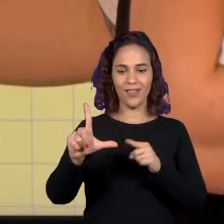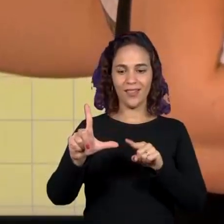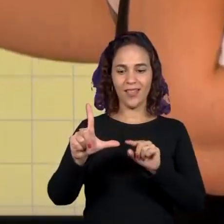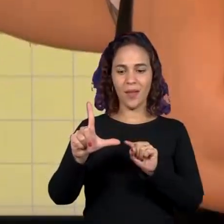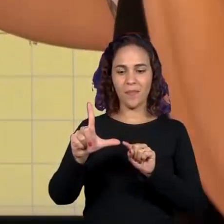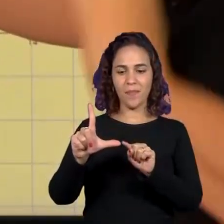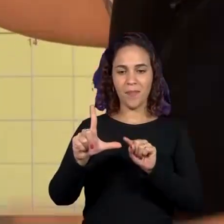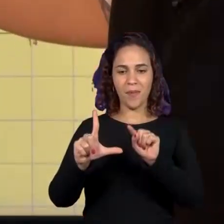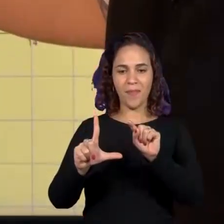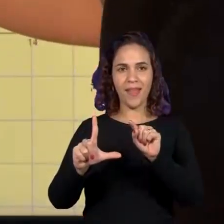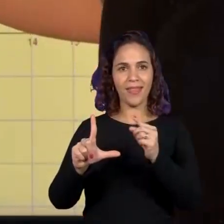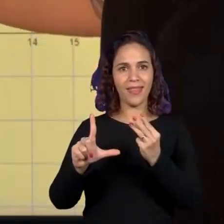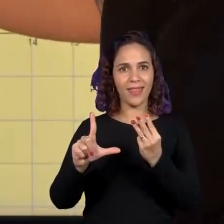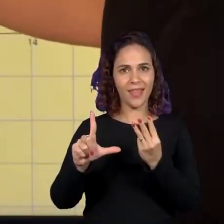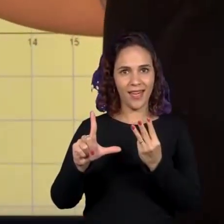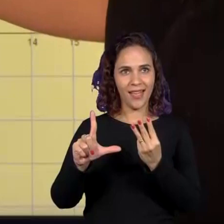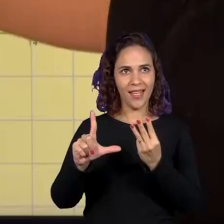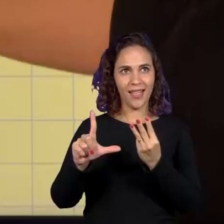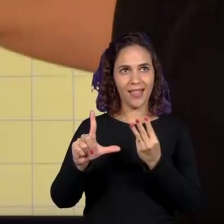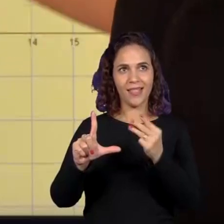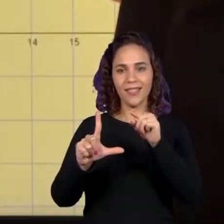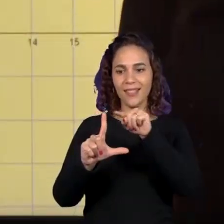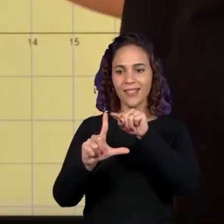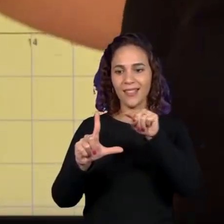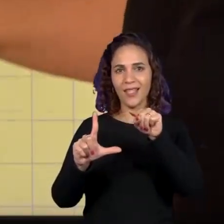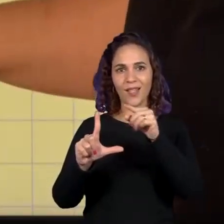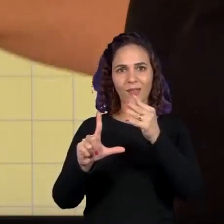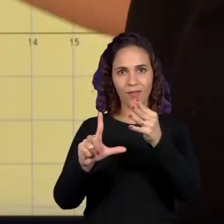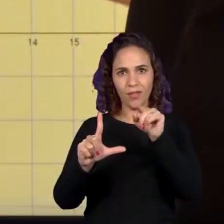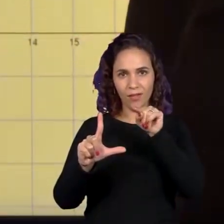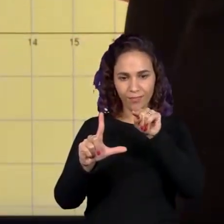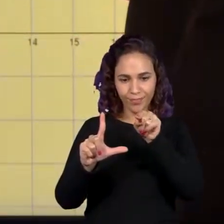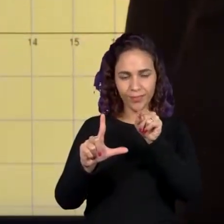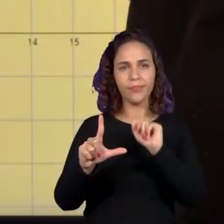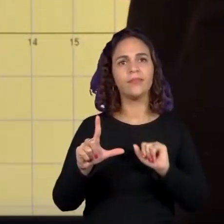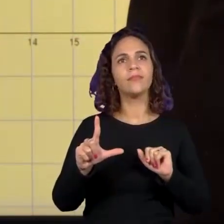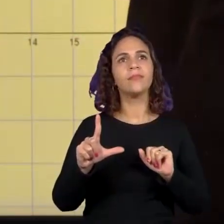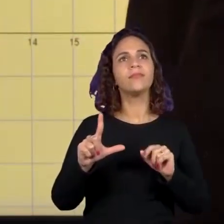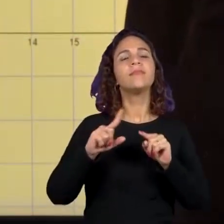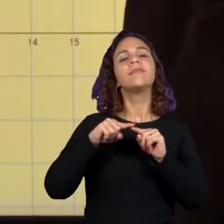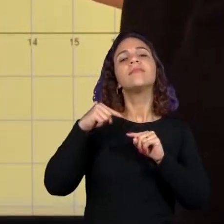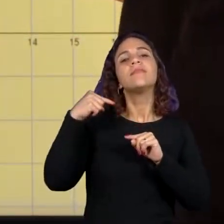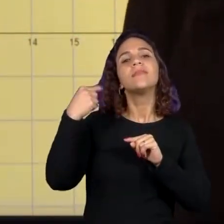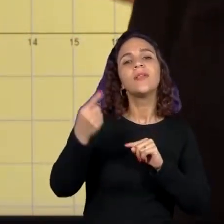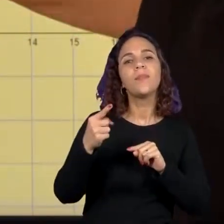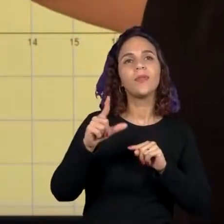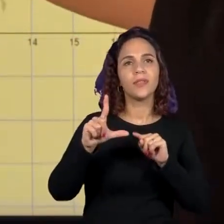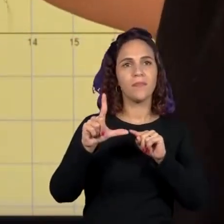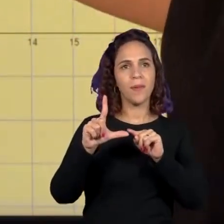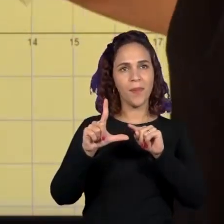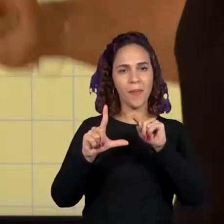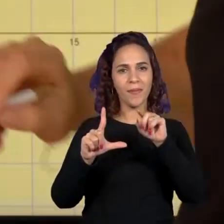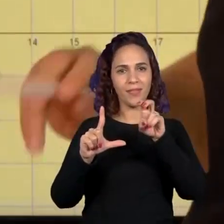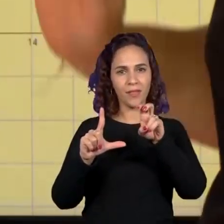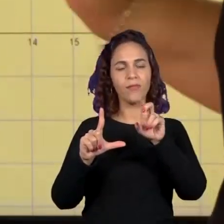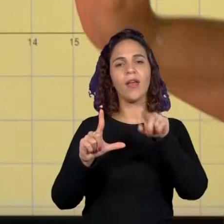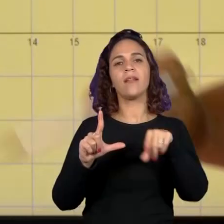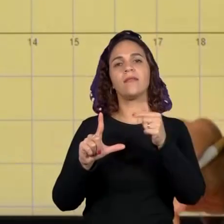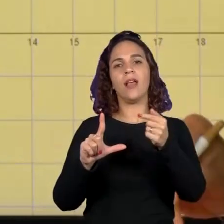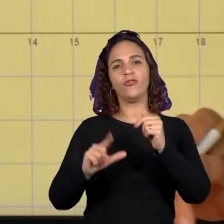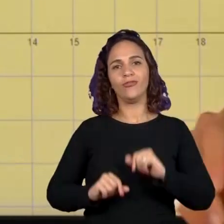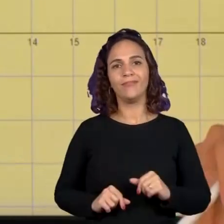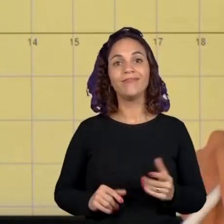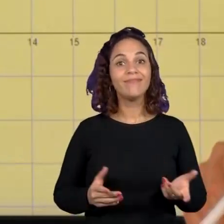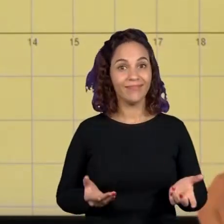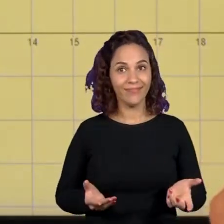como se fosse Isso. segunda semana, foi 4. E na Isso. terceira semana que a gente está usando o ponto 5, foi 7. Perfeito. Faz de conta.